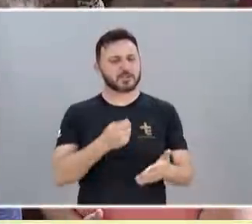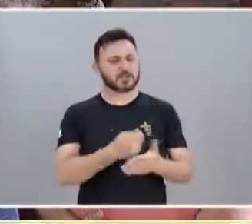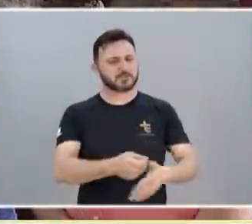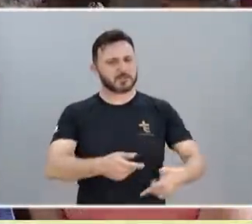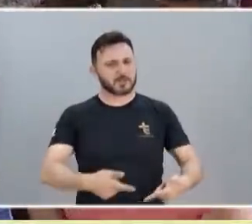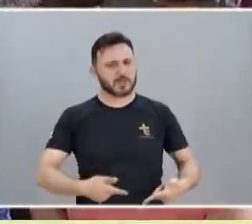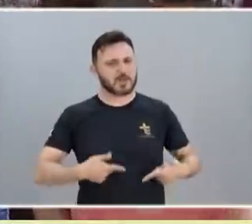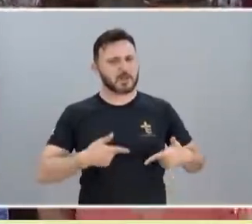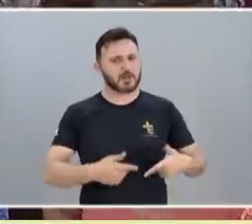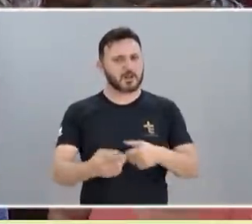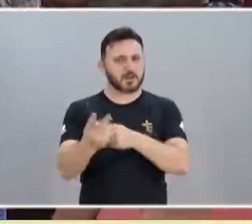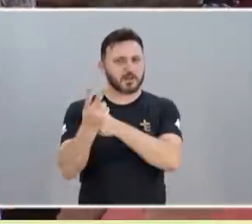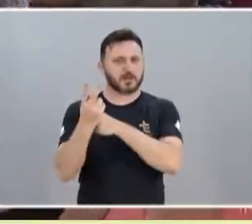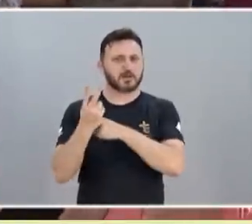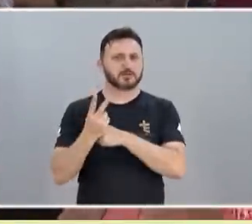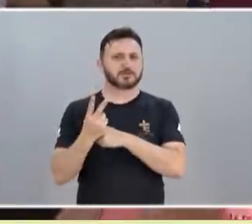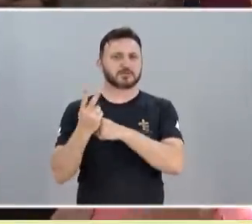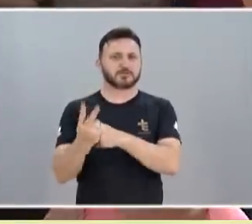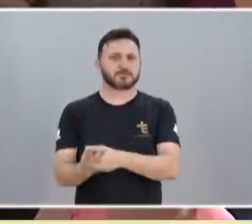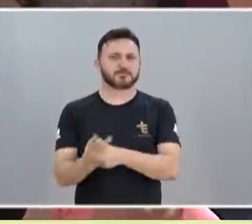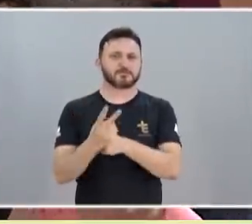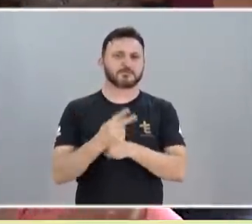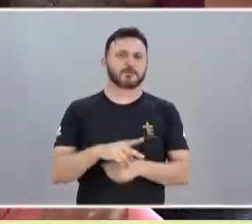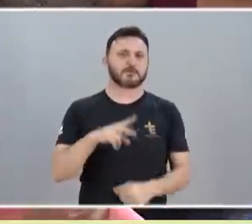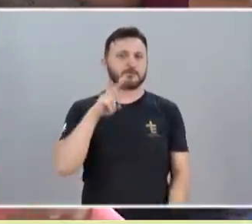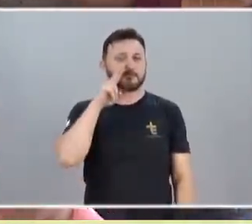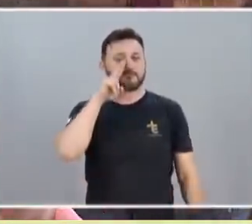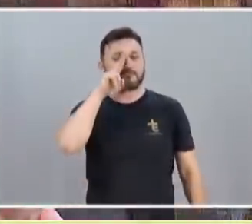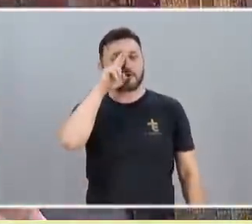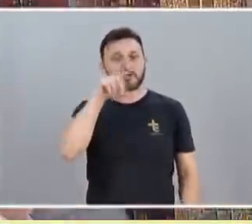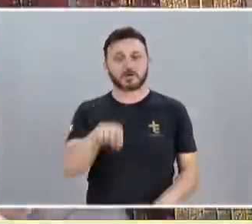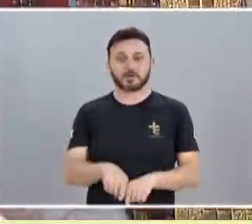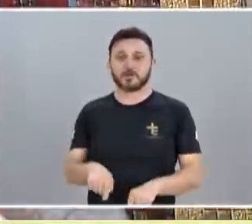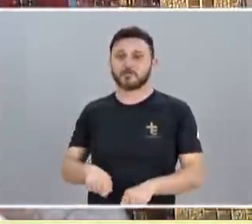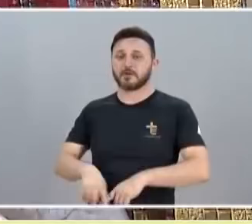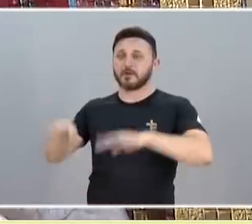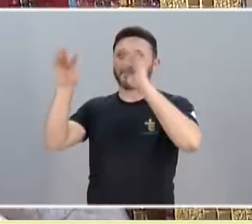valente nas batalhas, faz-me forte e